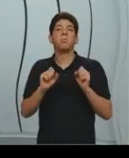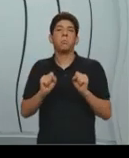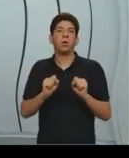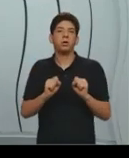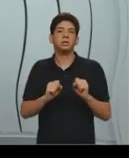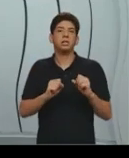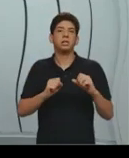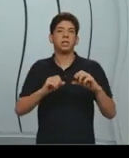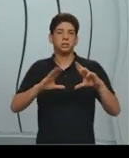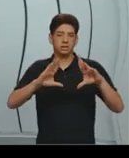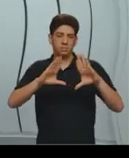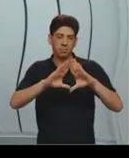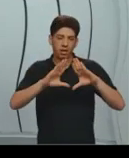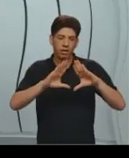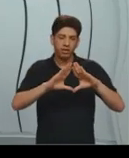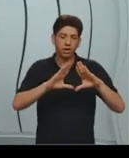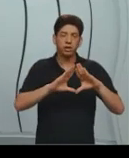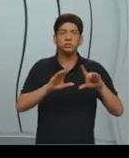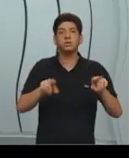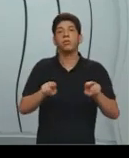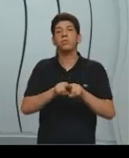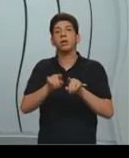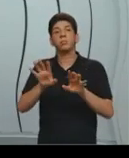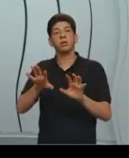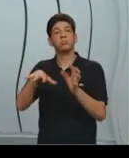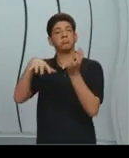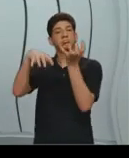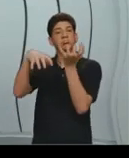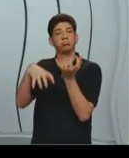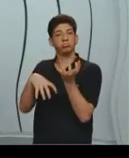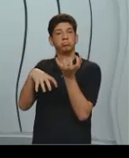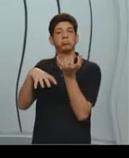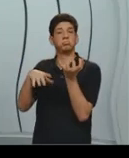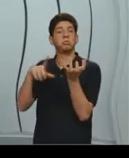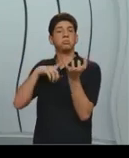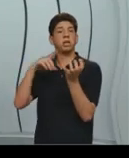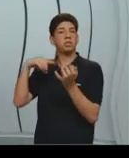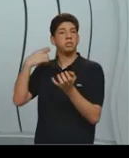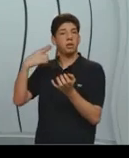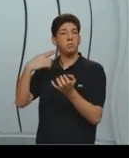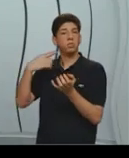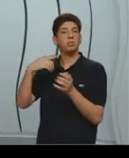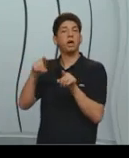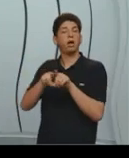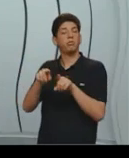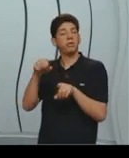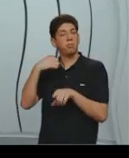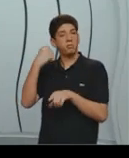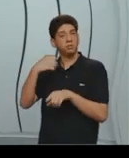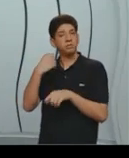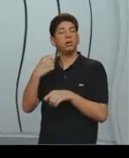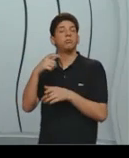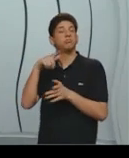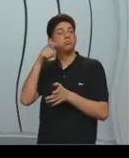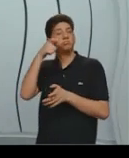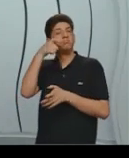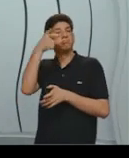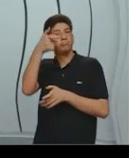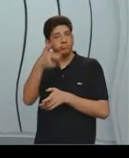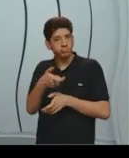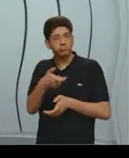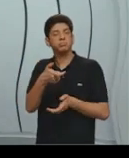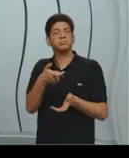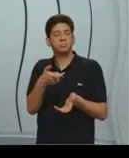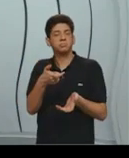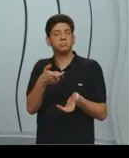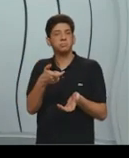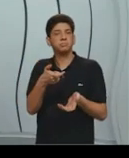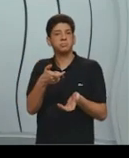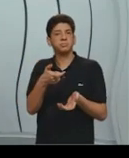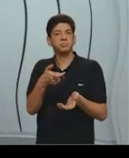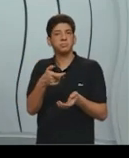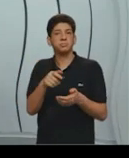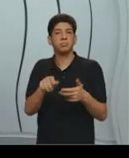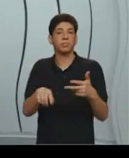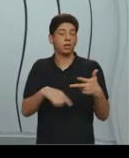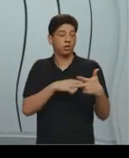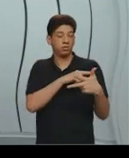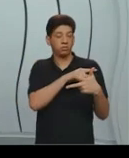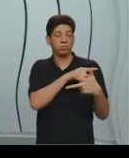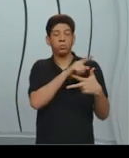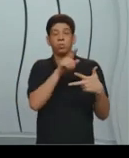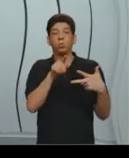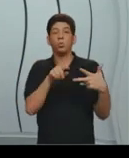Gerais, como no Congresso Nacional com os nossos deputados e senadores. Então é interessante. O outro poder que você vai ter é o